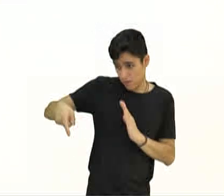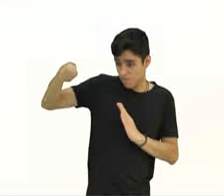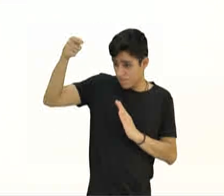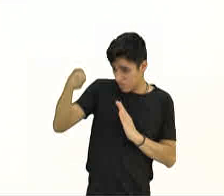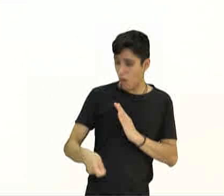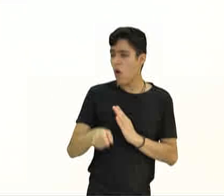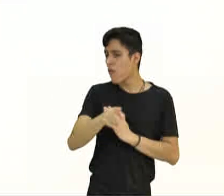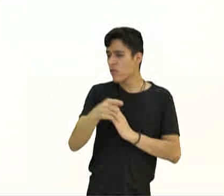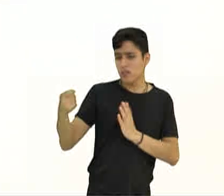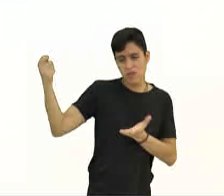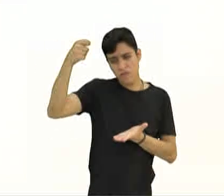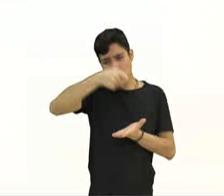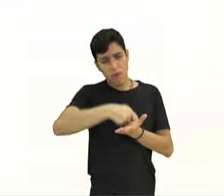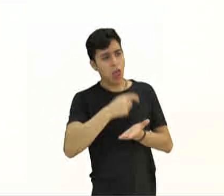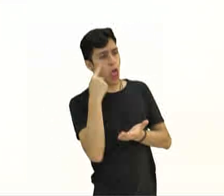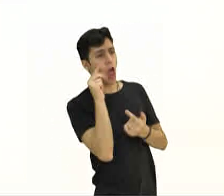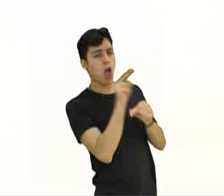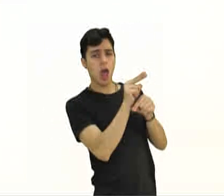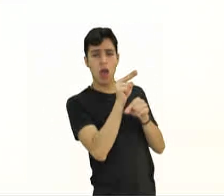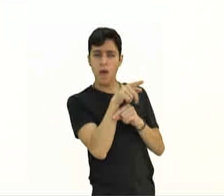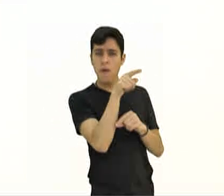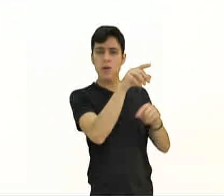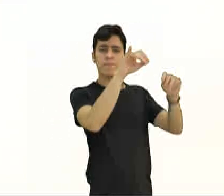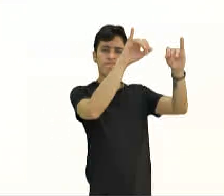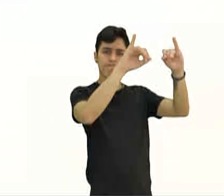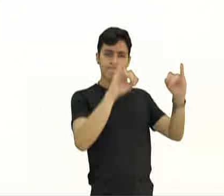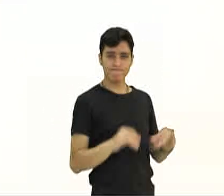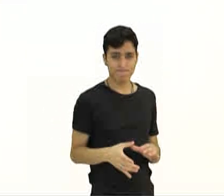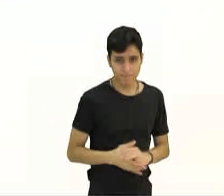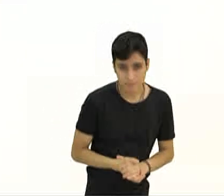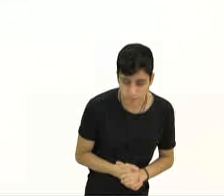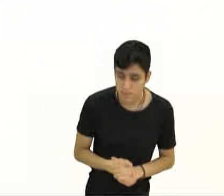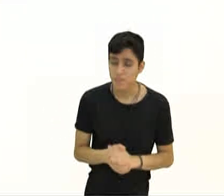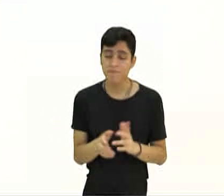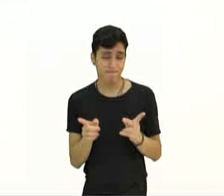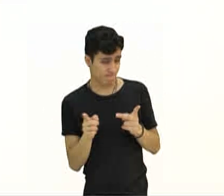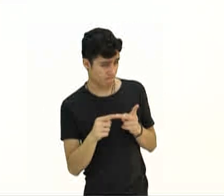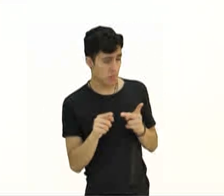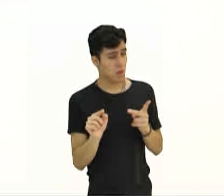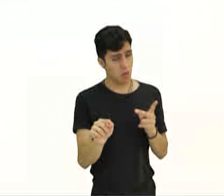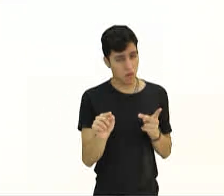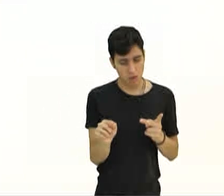pagar com todos os custos da manutenção da estátua. Além disso,